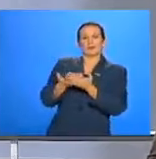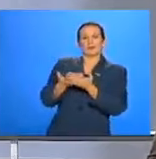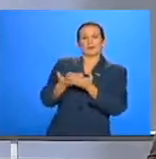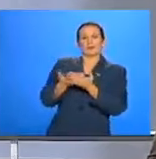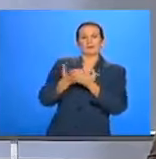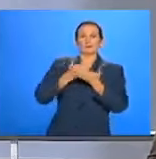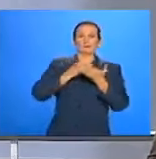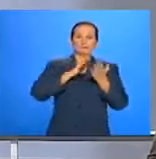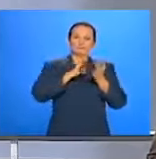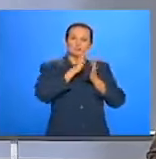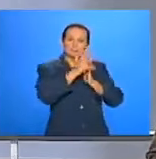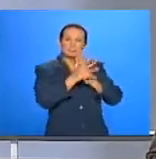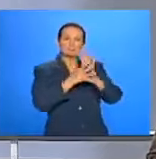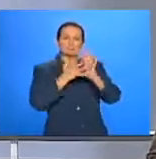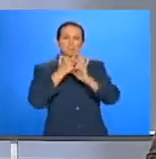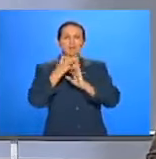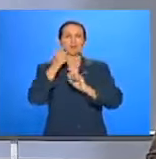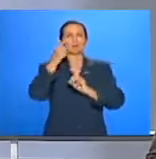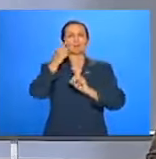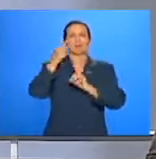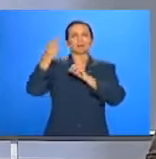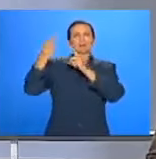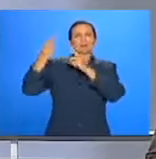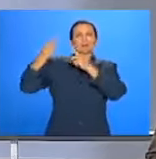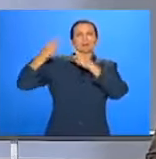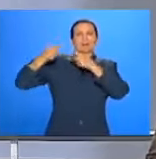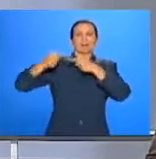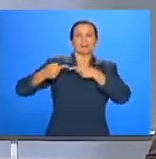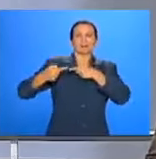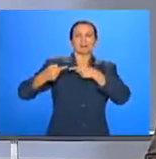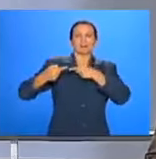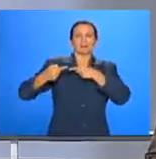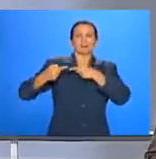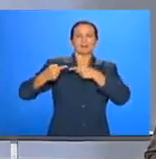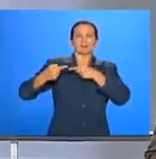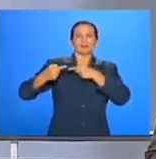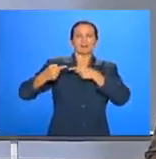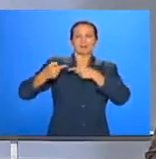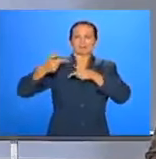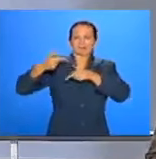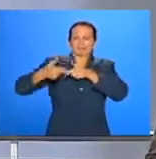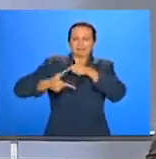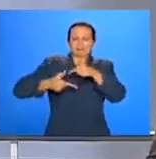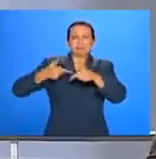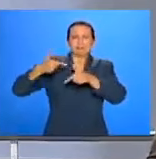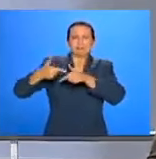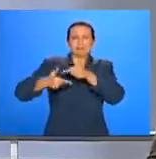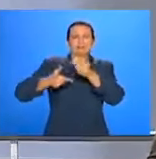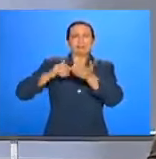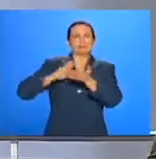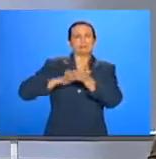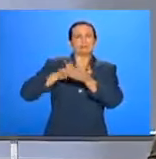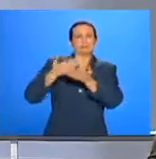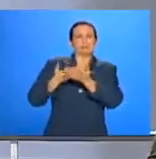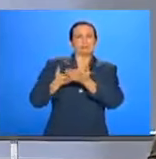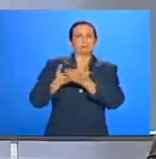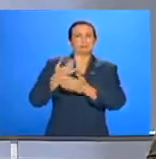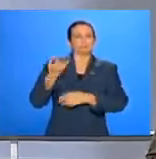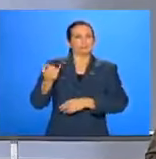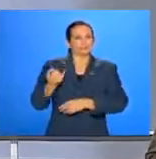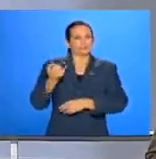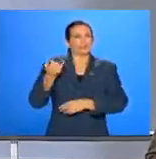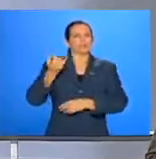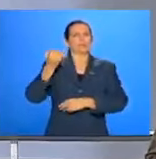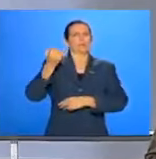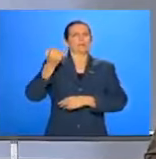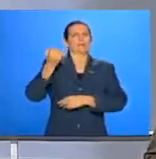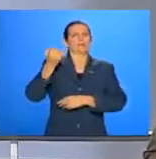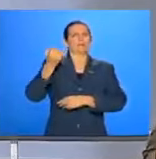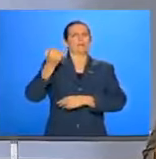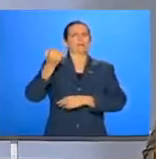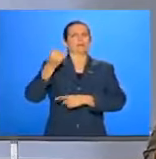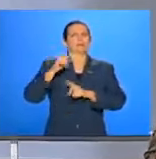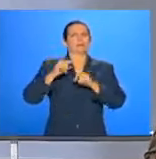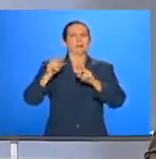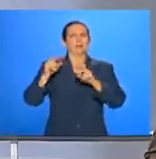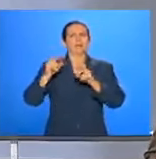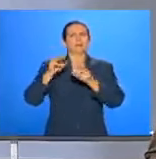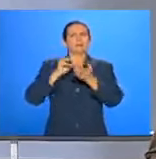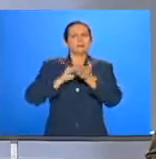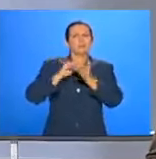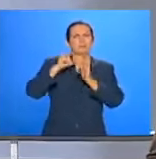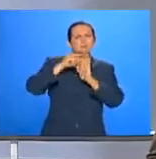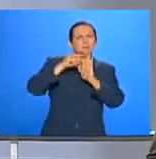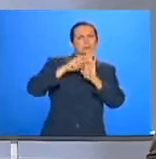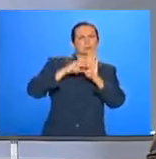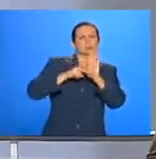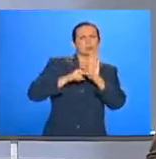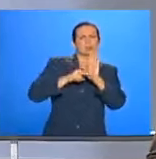dessa profissão, tão importante, porém ainda sem o devido reconhecimento. Também o depoimento